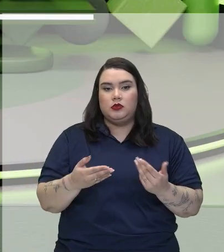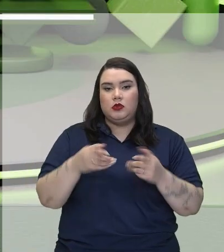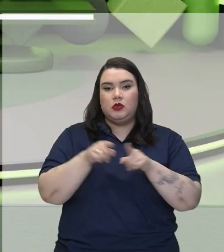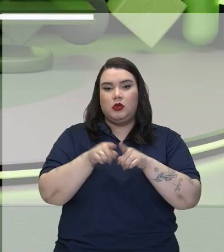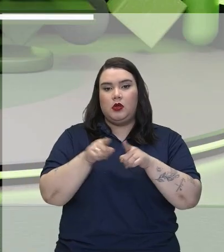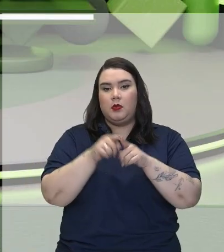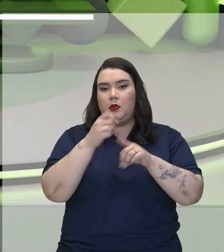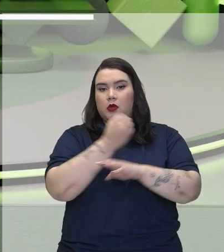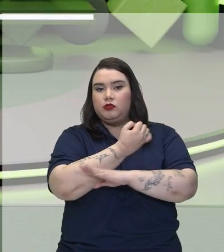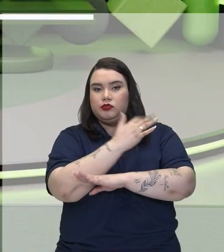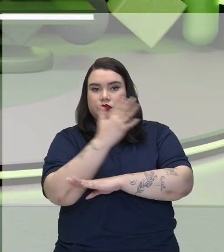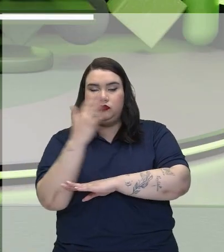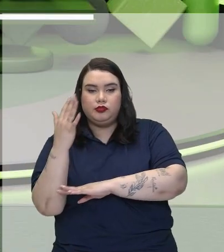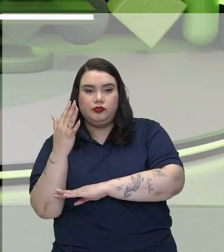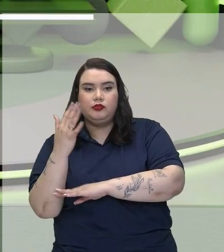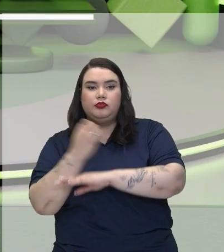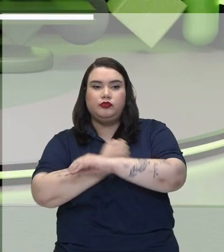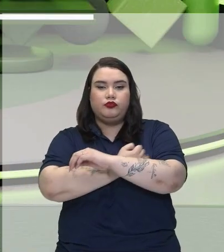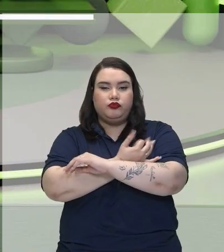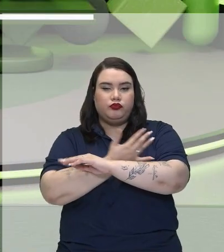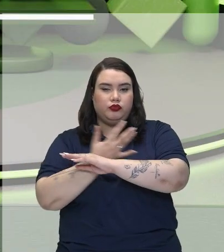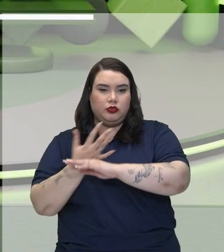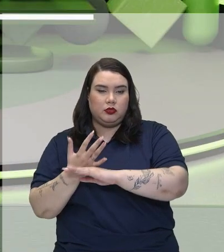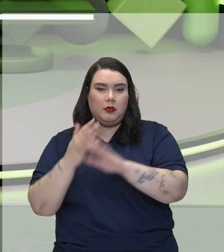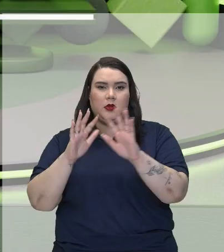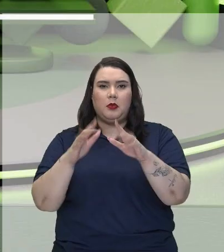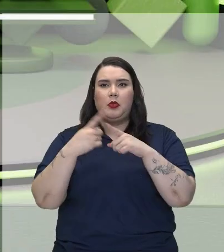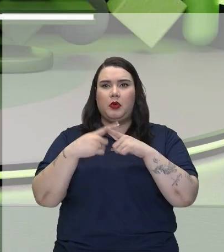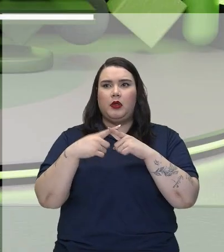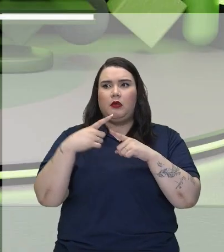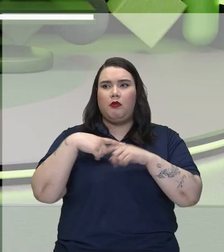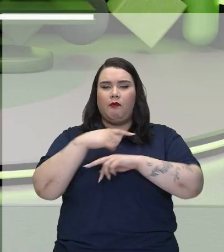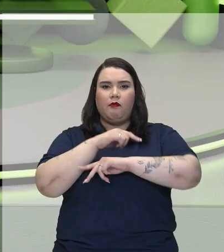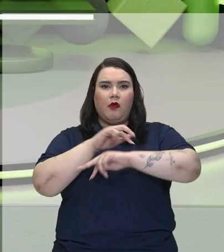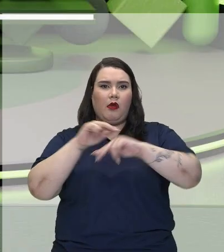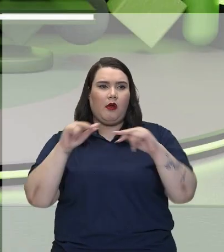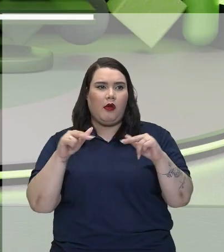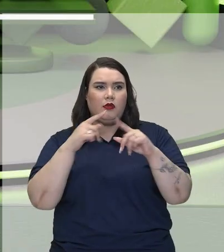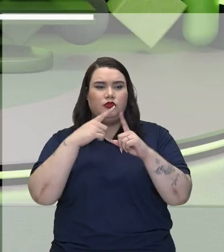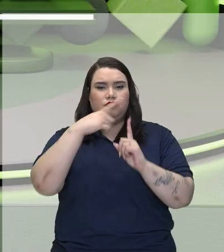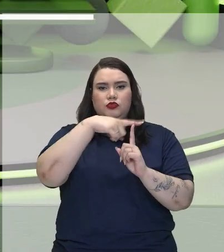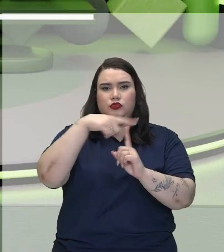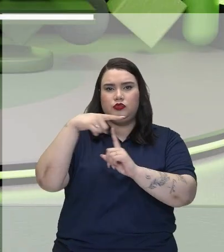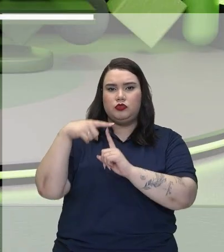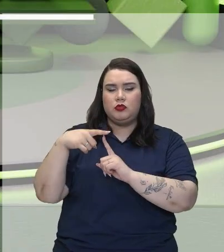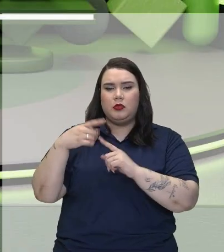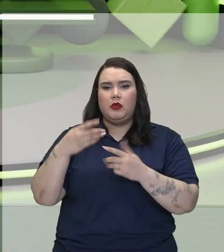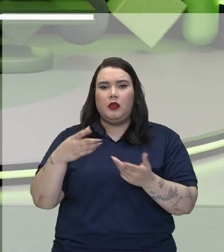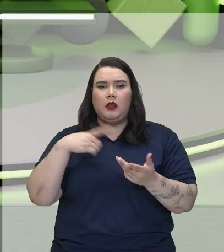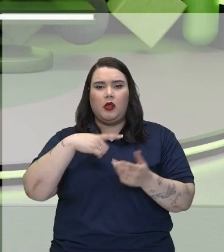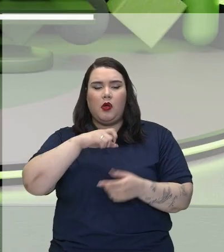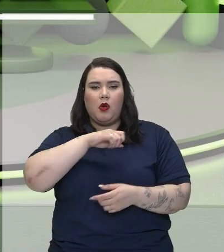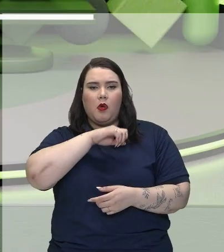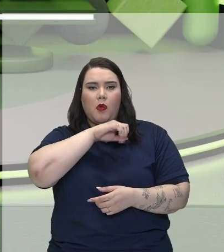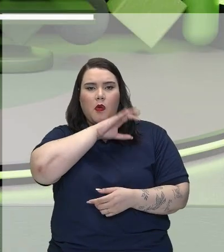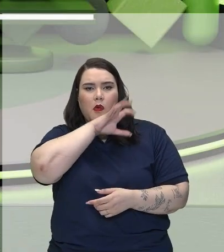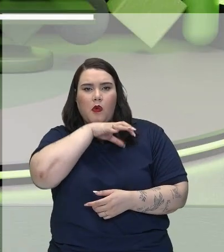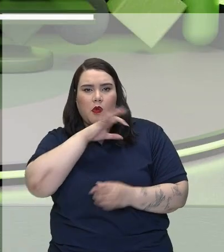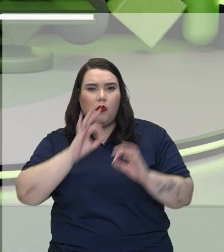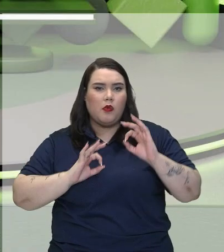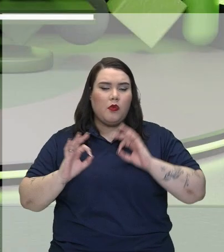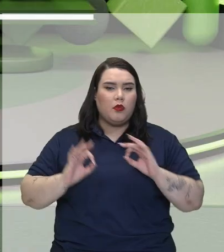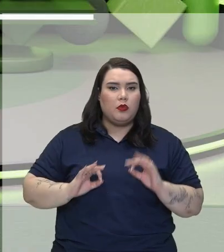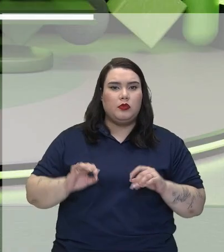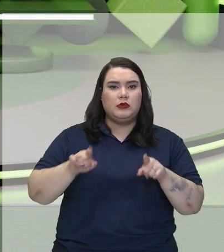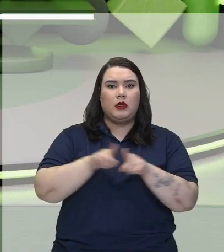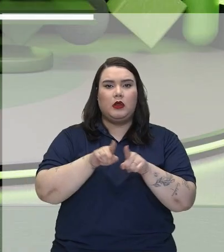vegetal também, né? Então, por que existem tantas espécies diferentes, né? A gente vê ali a onça, a cobra, né, representando